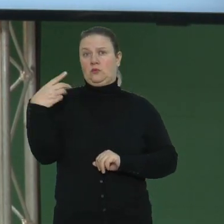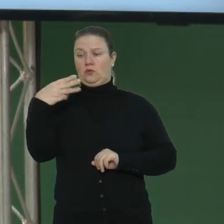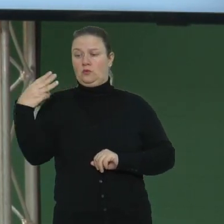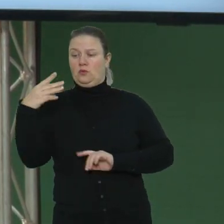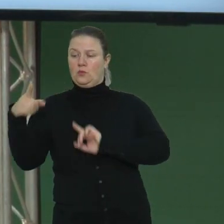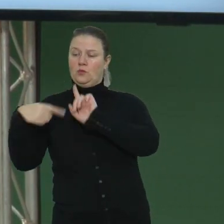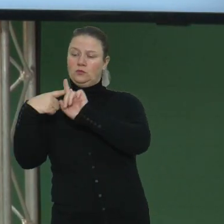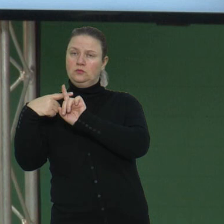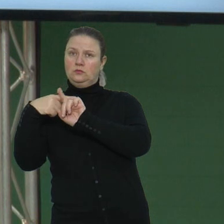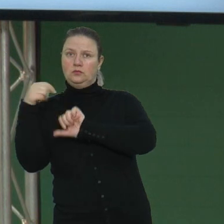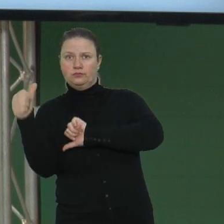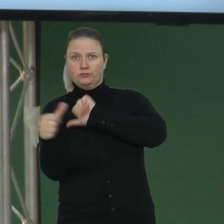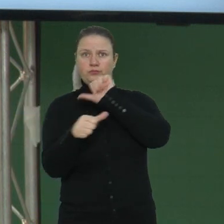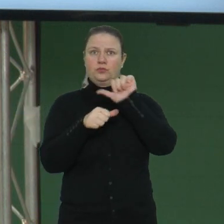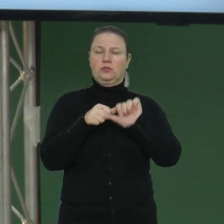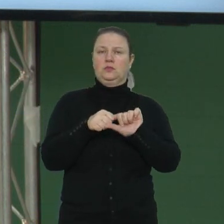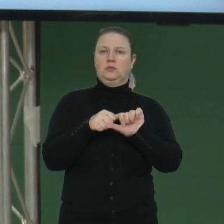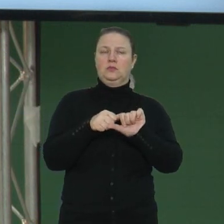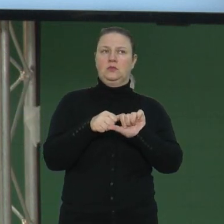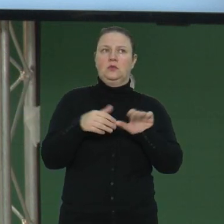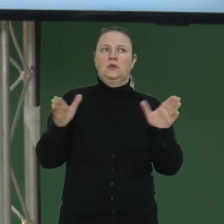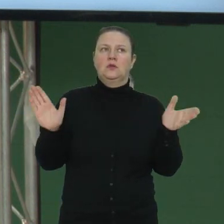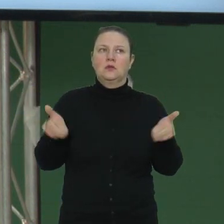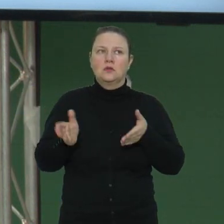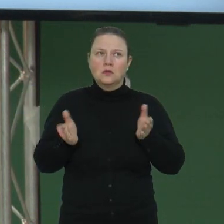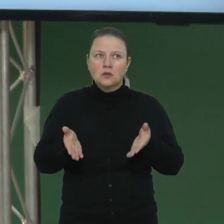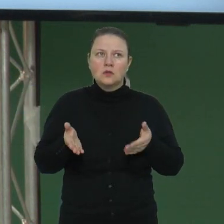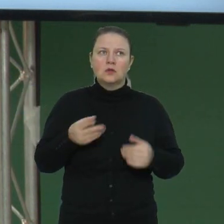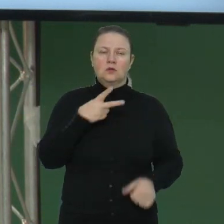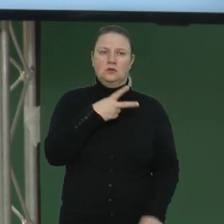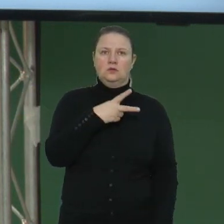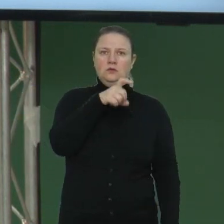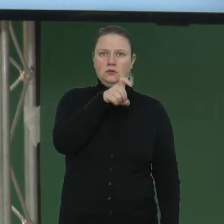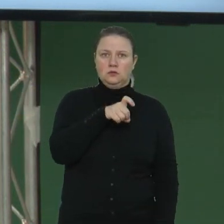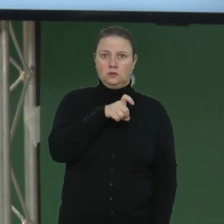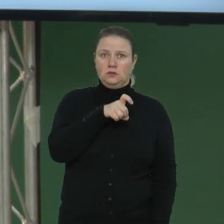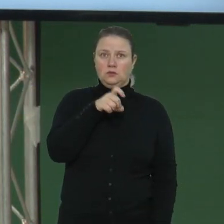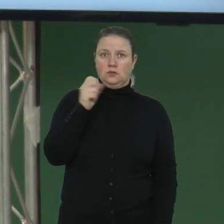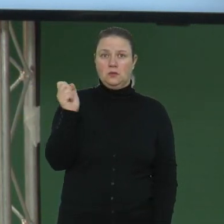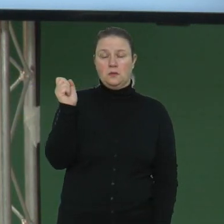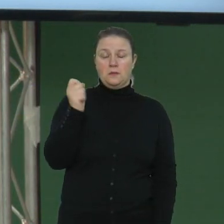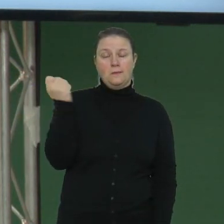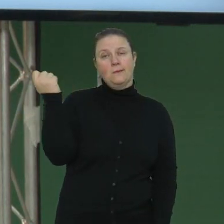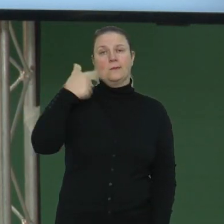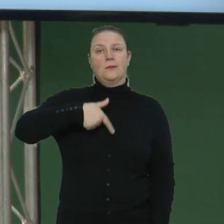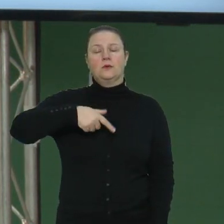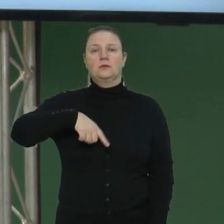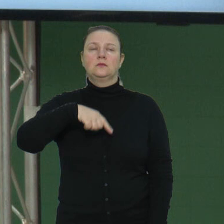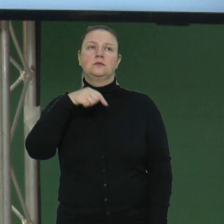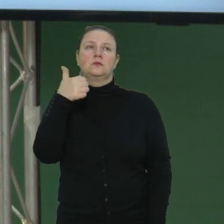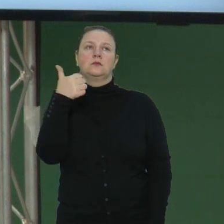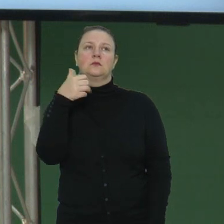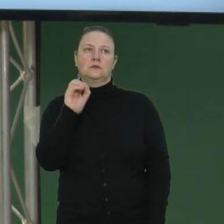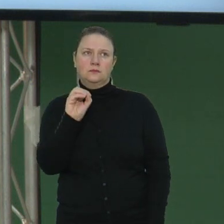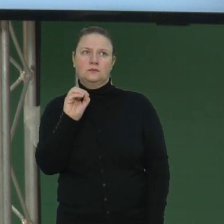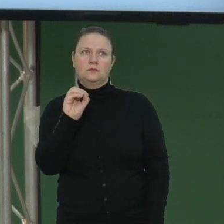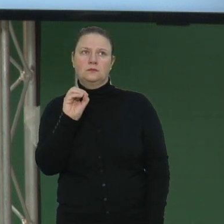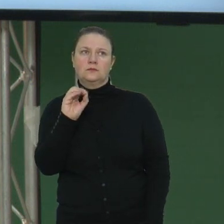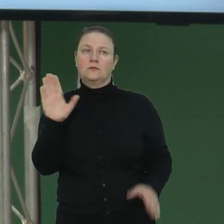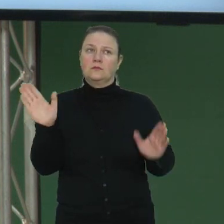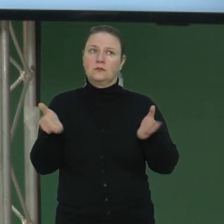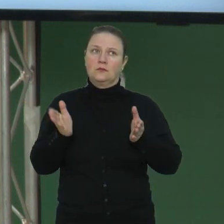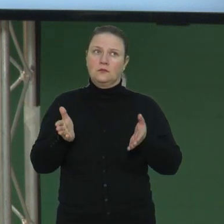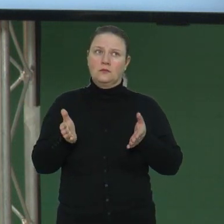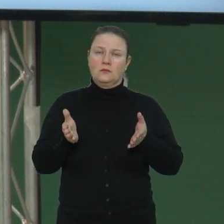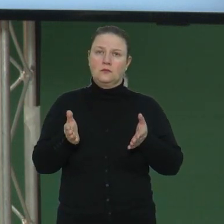certo? Agora, 7 mais 3 eu tenho 10. E o 2x maior que 10, o 2 está multiplicando, vai passar dividindo. 10 divididos